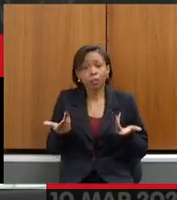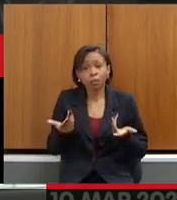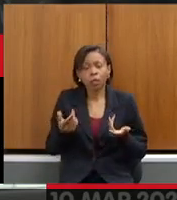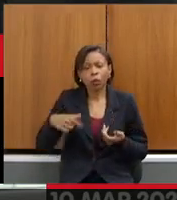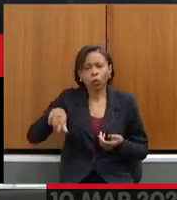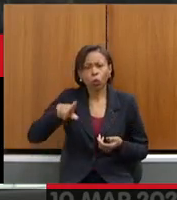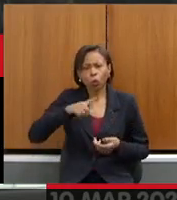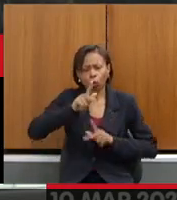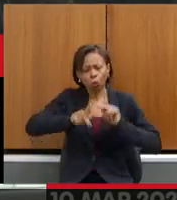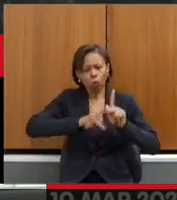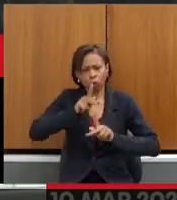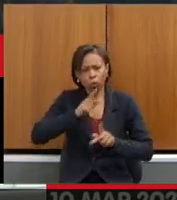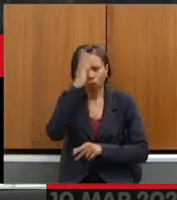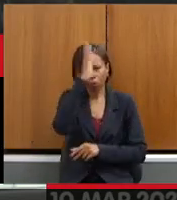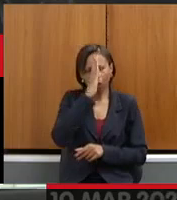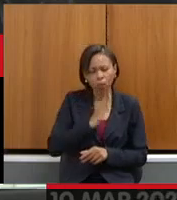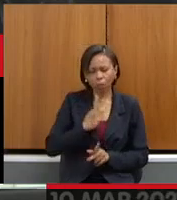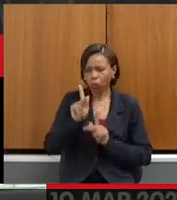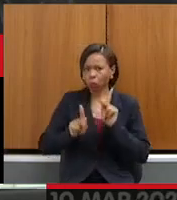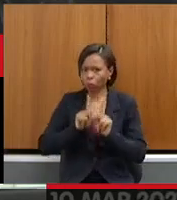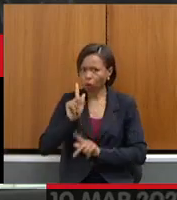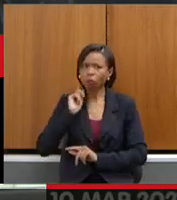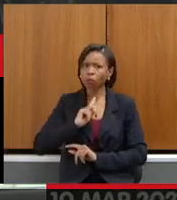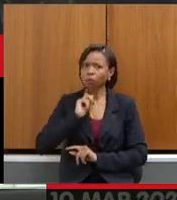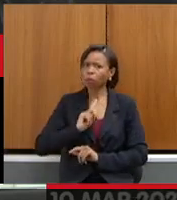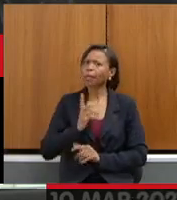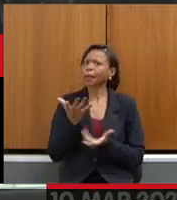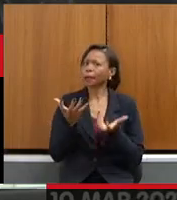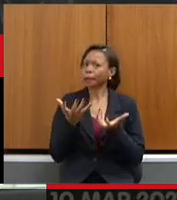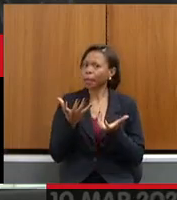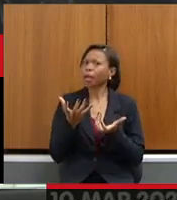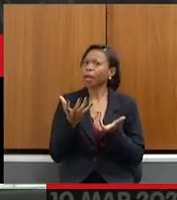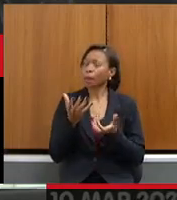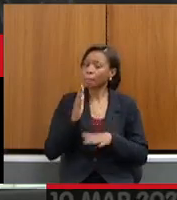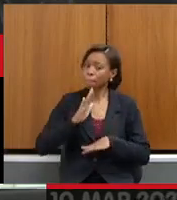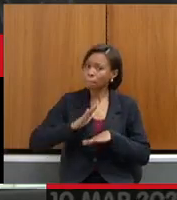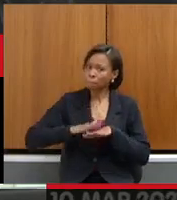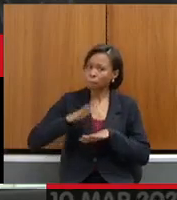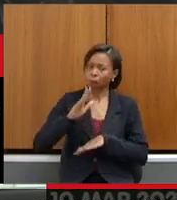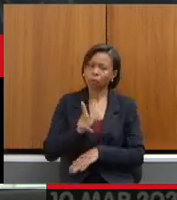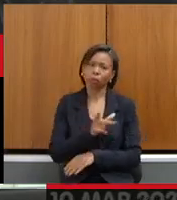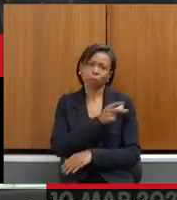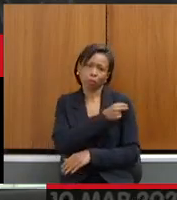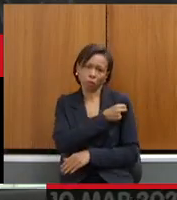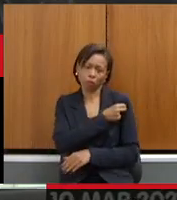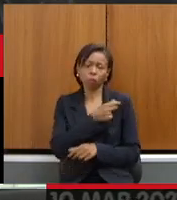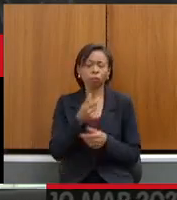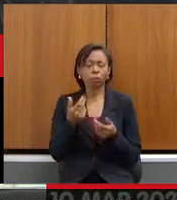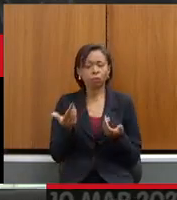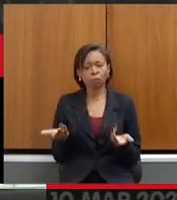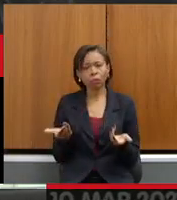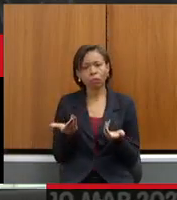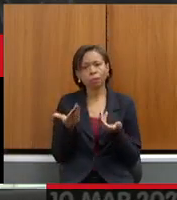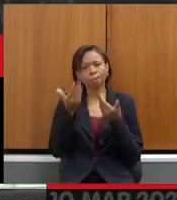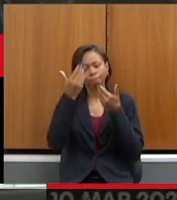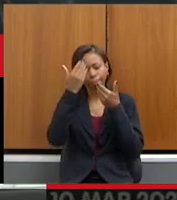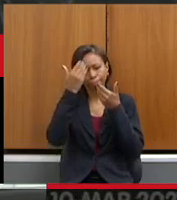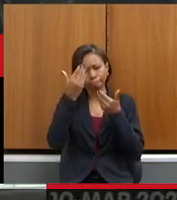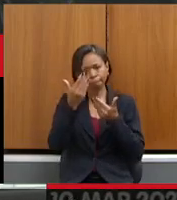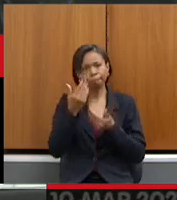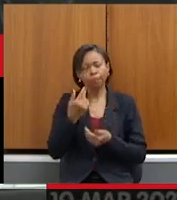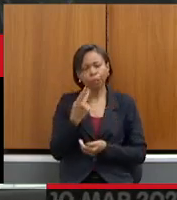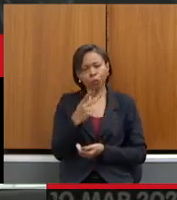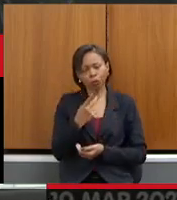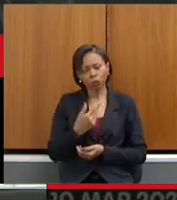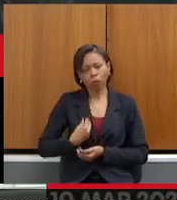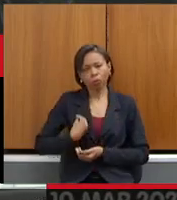da população mineira quer é a vacinação então eu agradeço a presença de vossa excelência